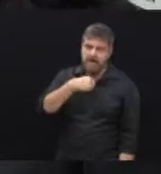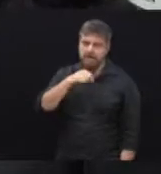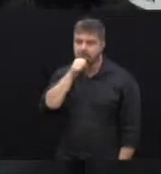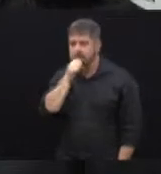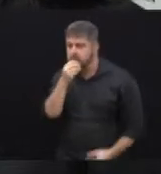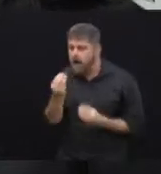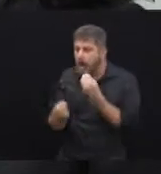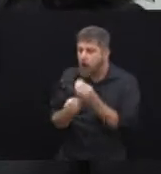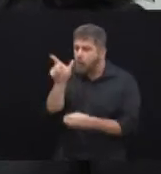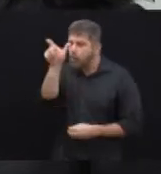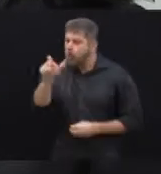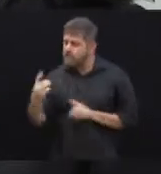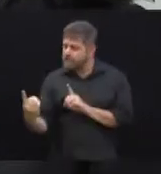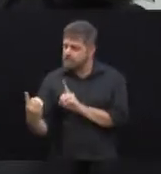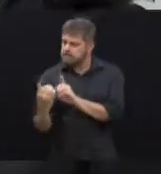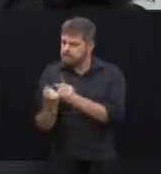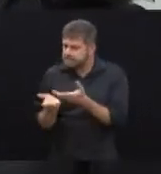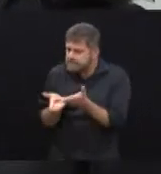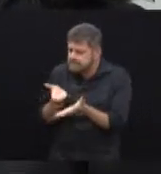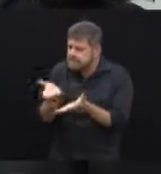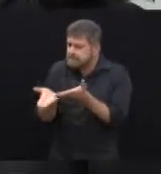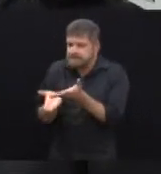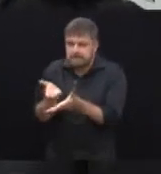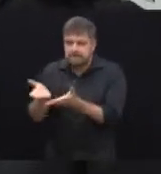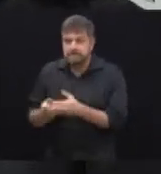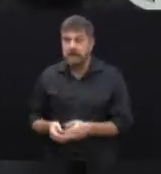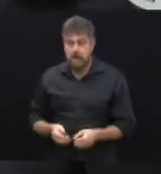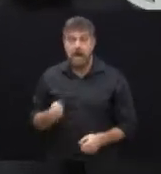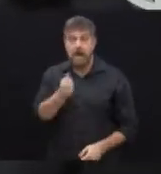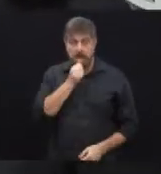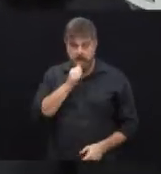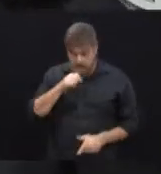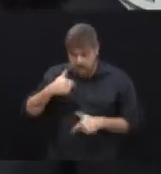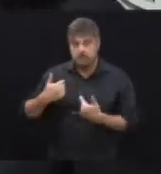ele, de observar o jeito com que ele lidava com os pacientes dele.